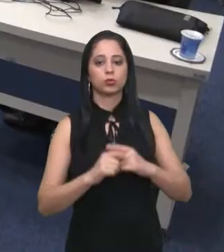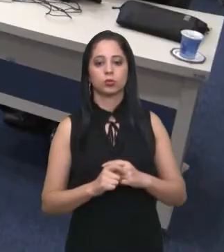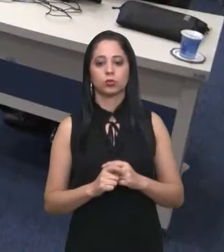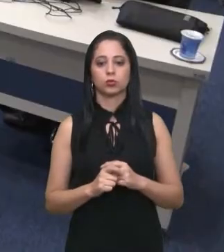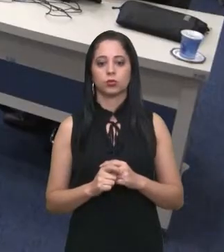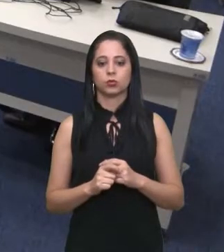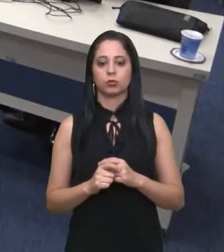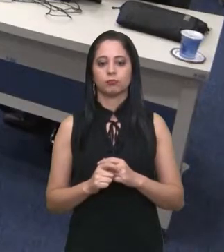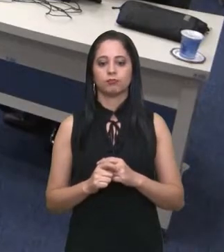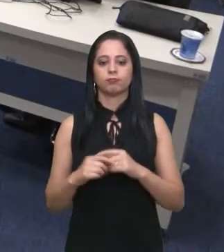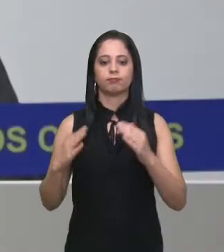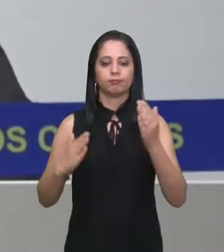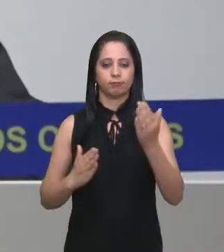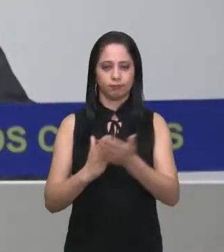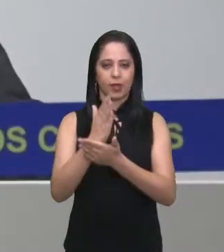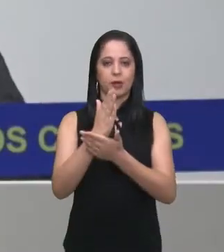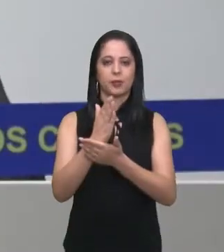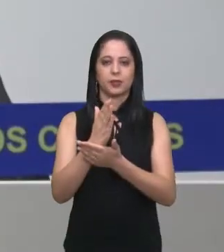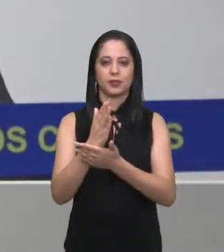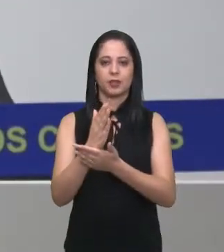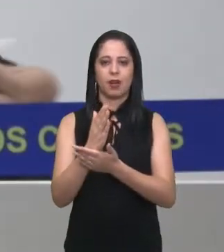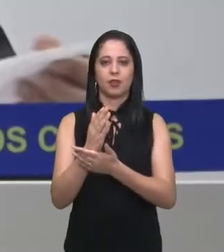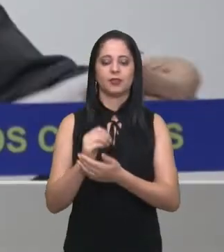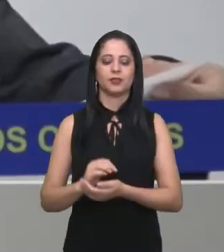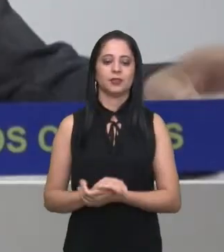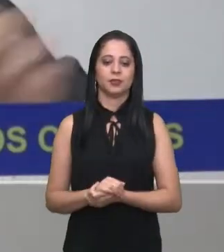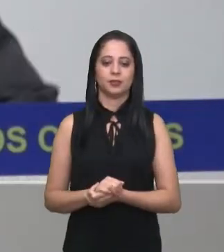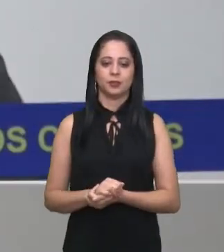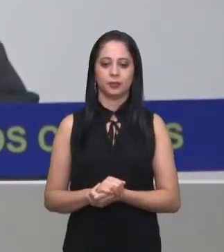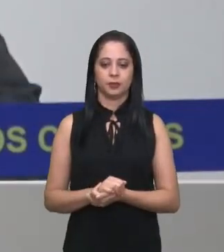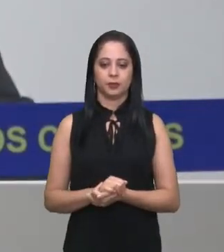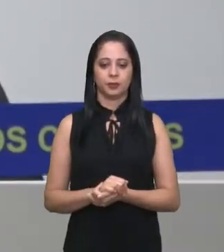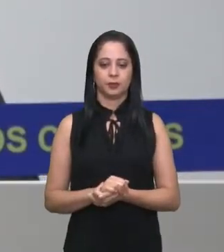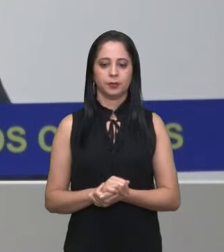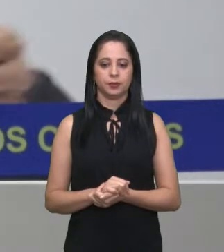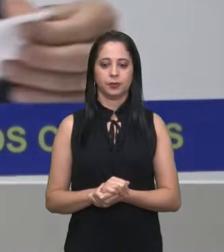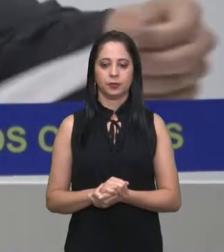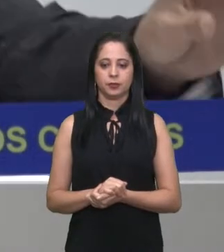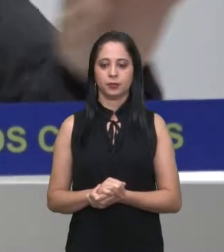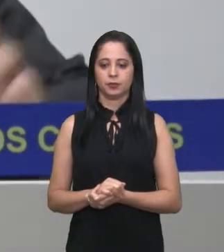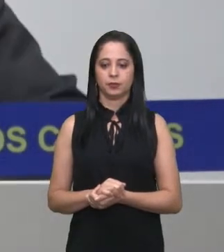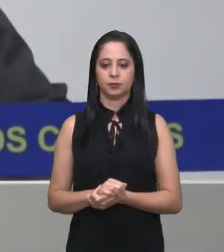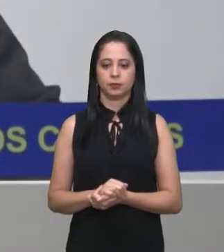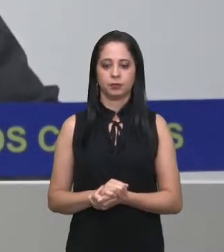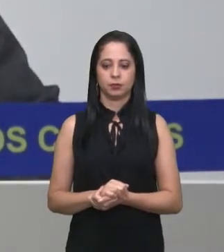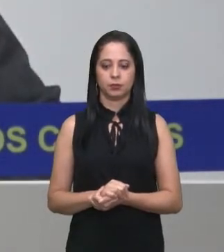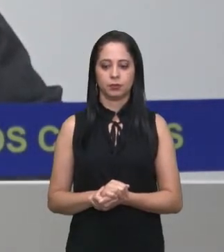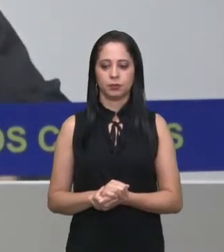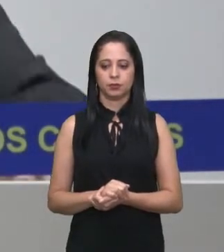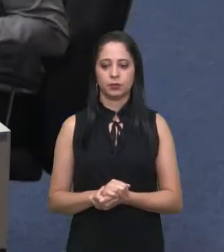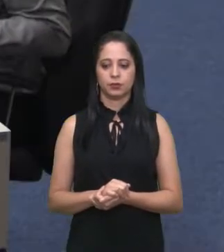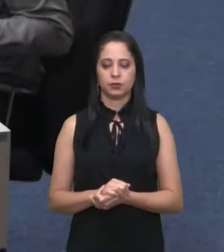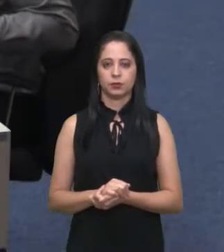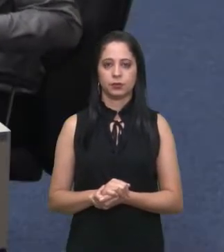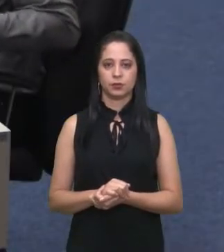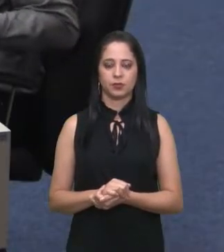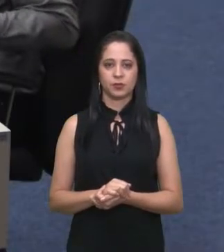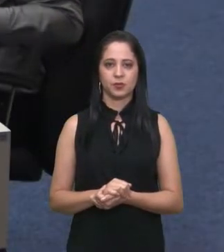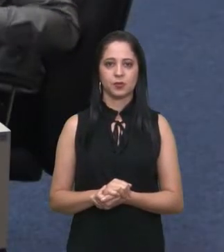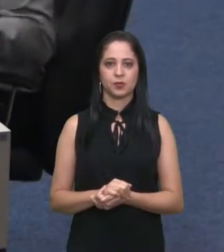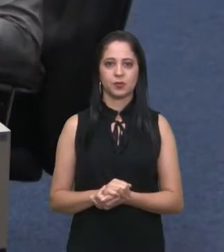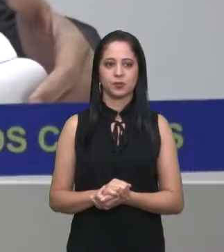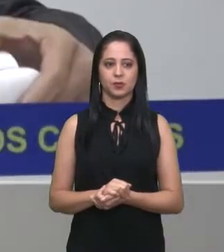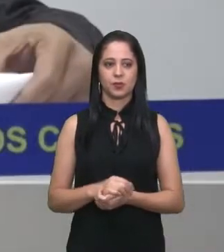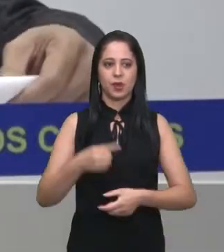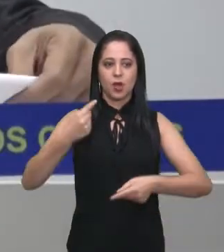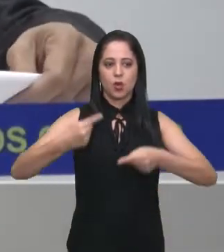Nenhuma manifestação contrária. Processo aprovado por unanimidade. Qual que é, Roger? Número 9.